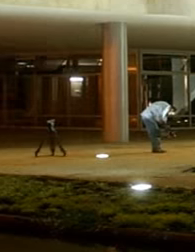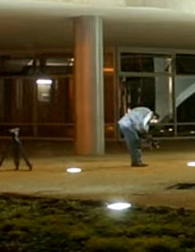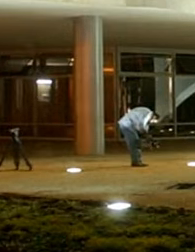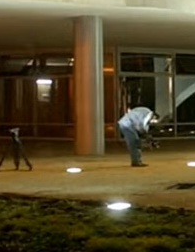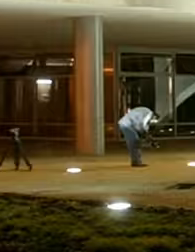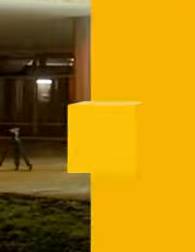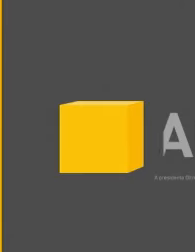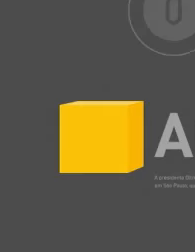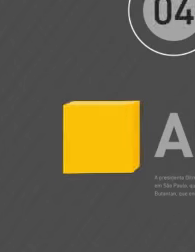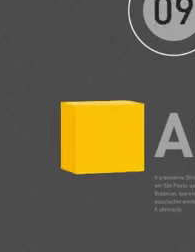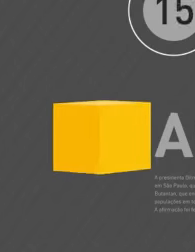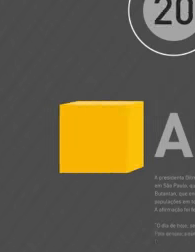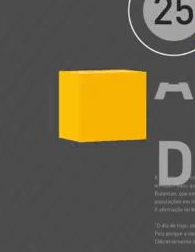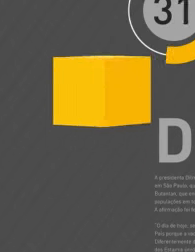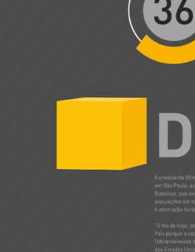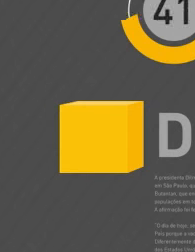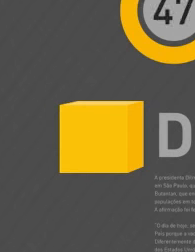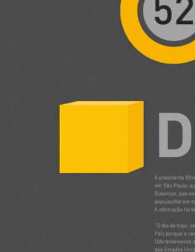s